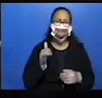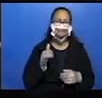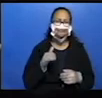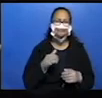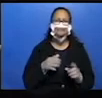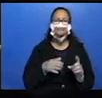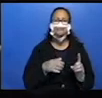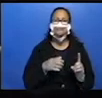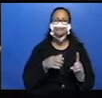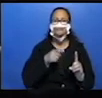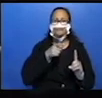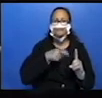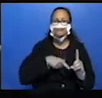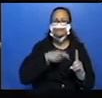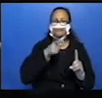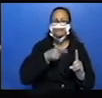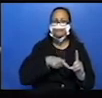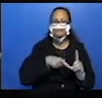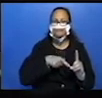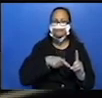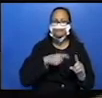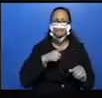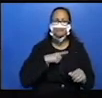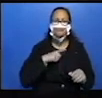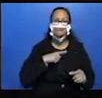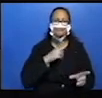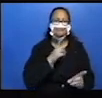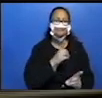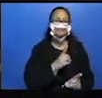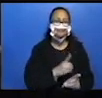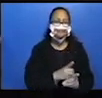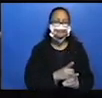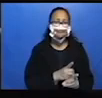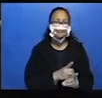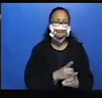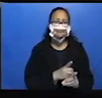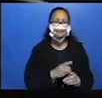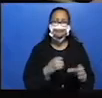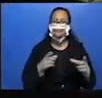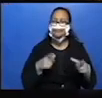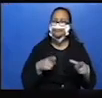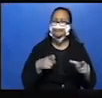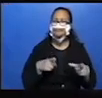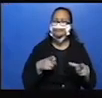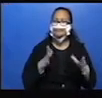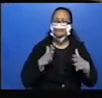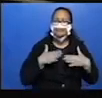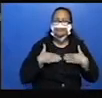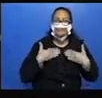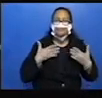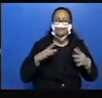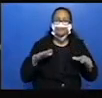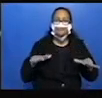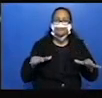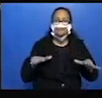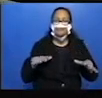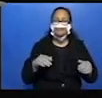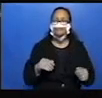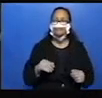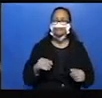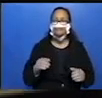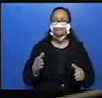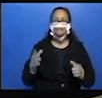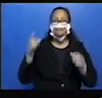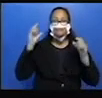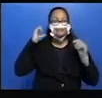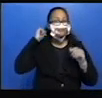personagem terá um encontro incrível num lugar apavorante. Olha só o que a figura aqui já me sugere. Os cabelos